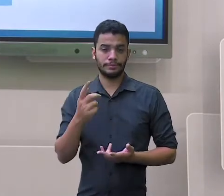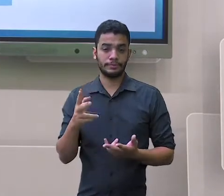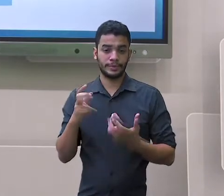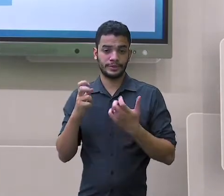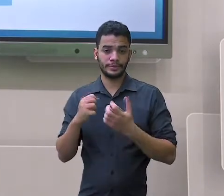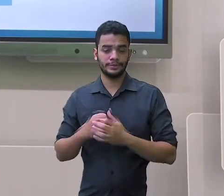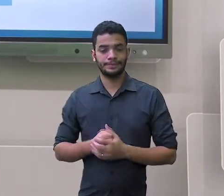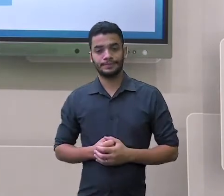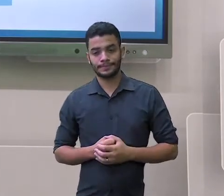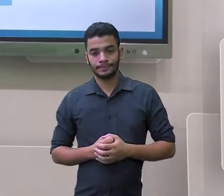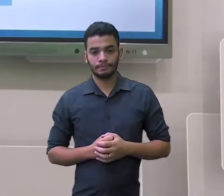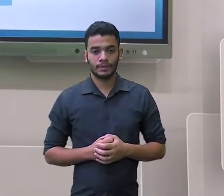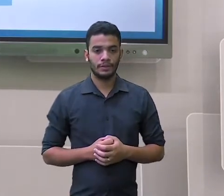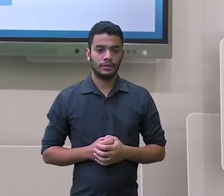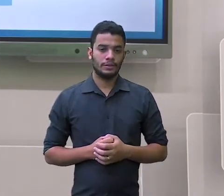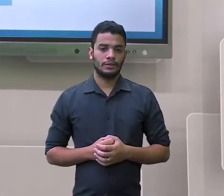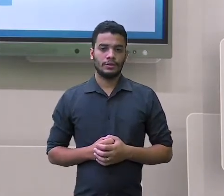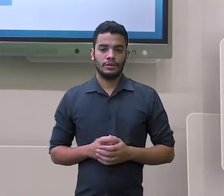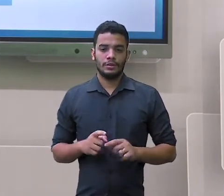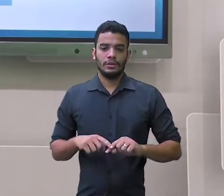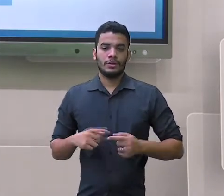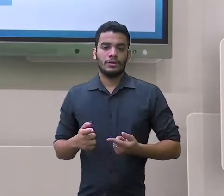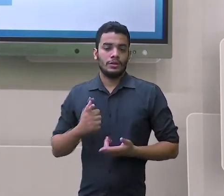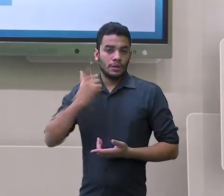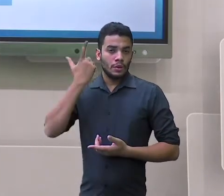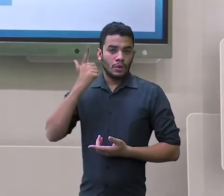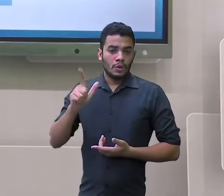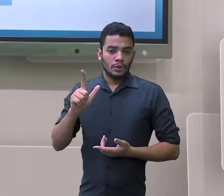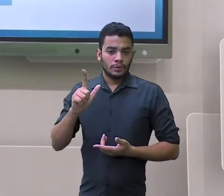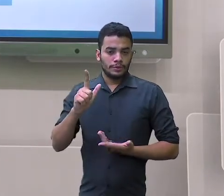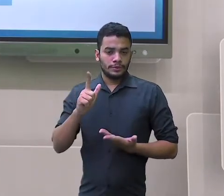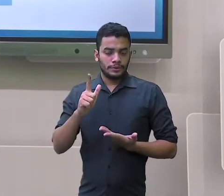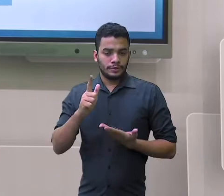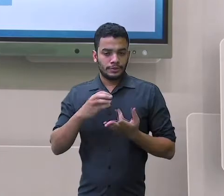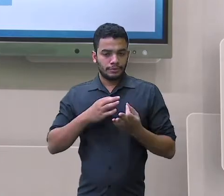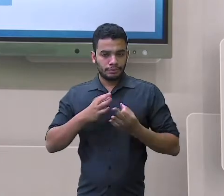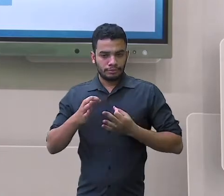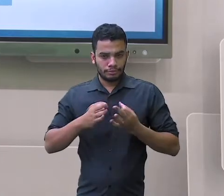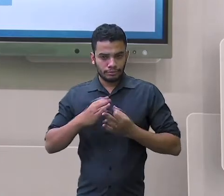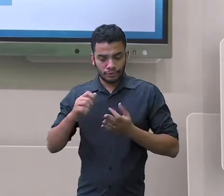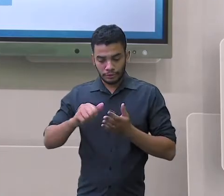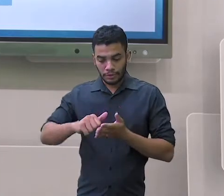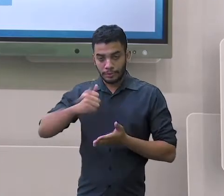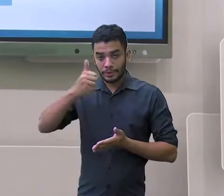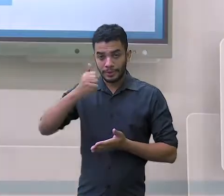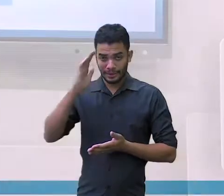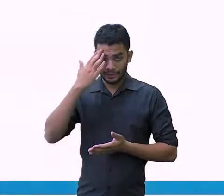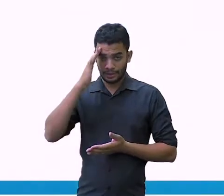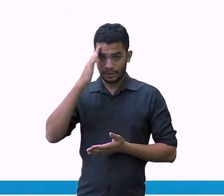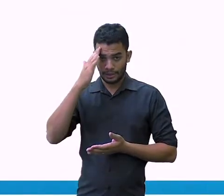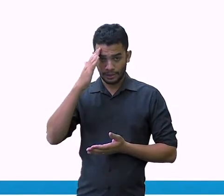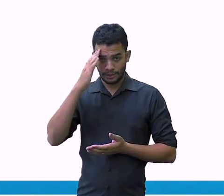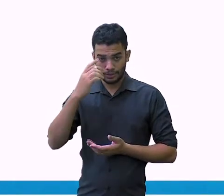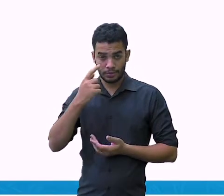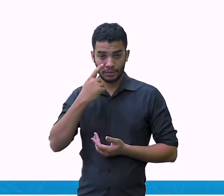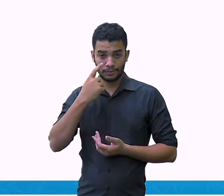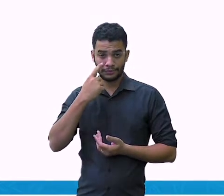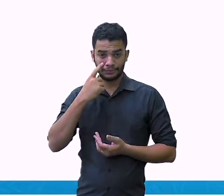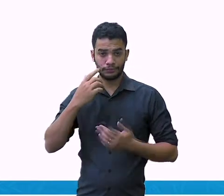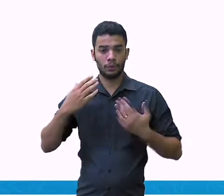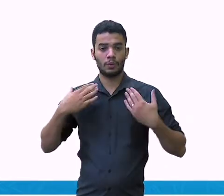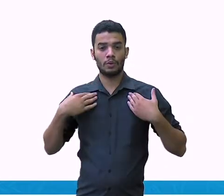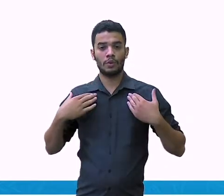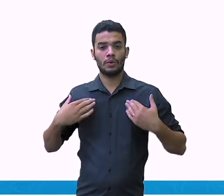chegarmos no primeiro nível, olha o que a gente vai pensar. O